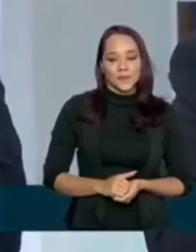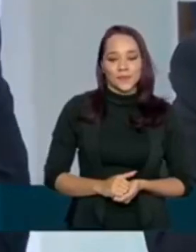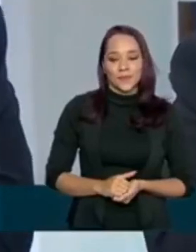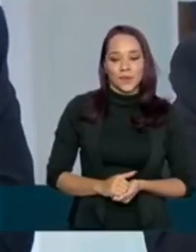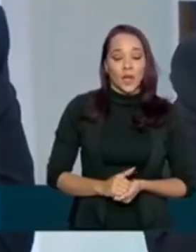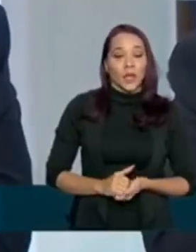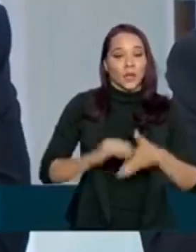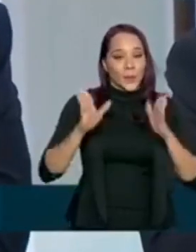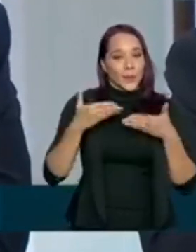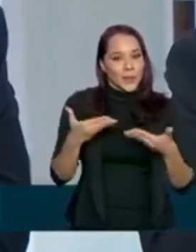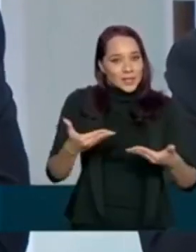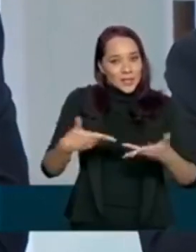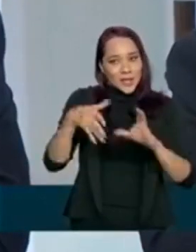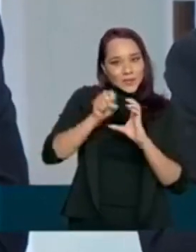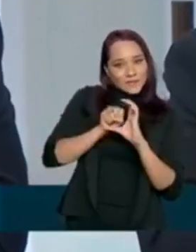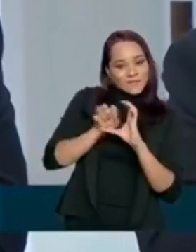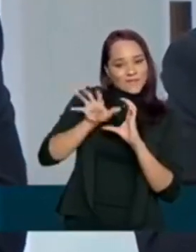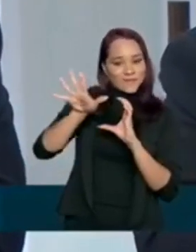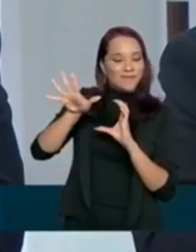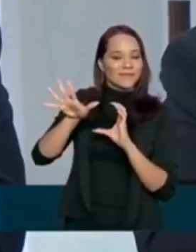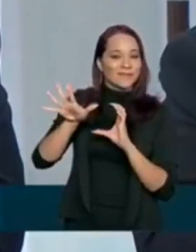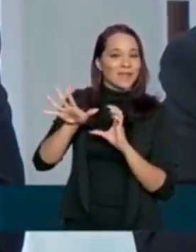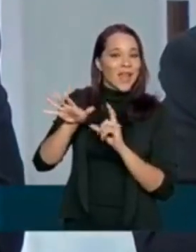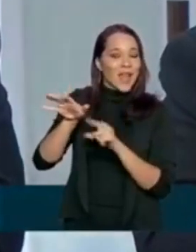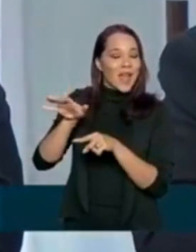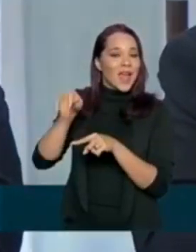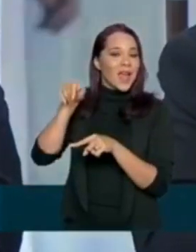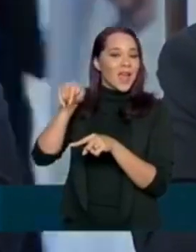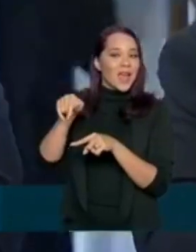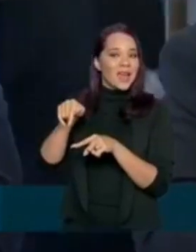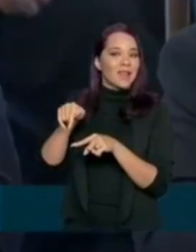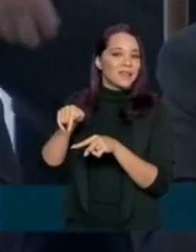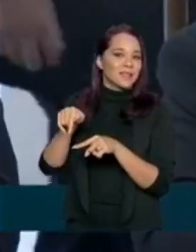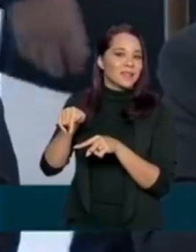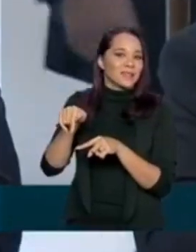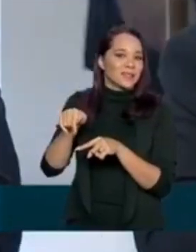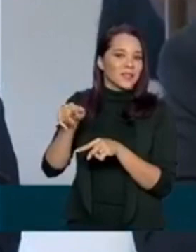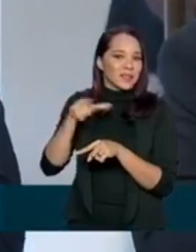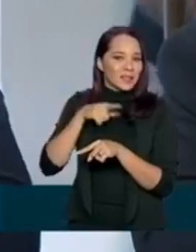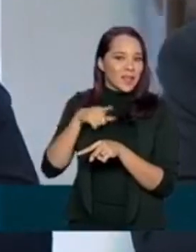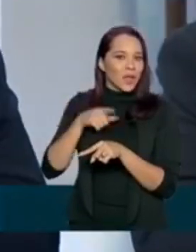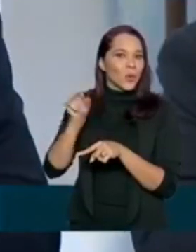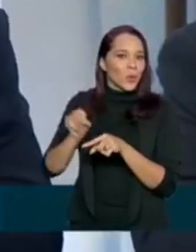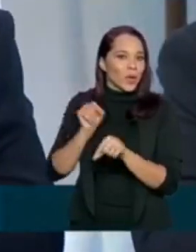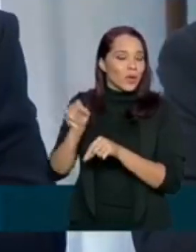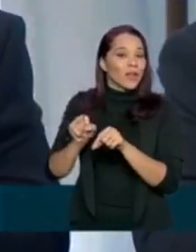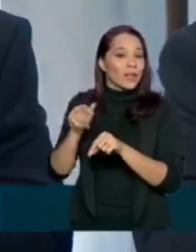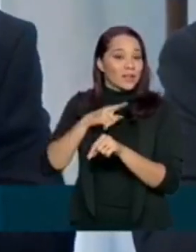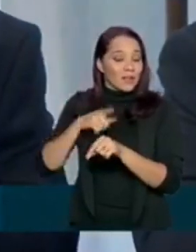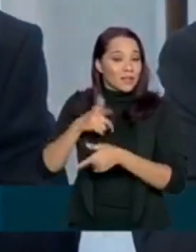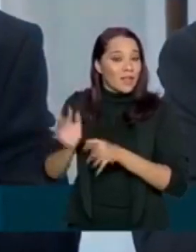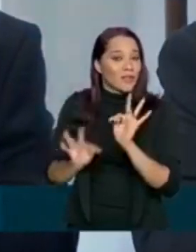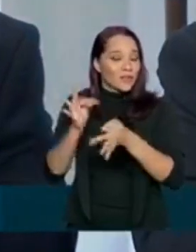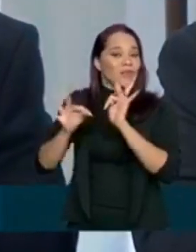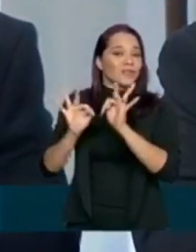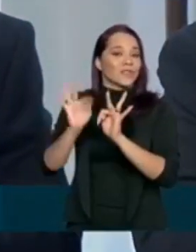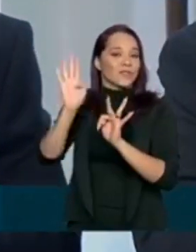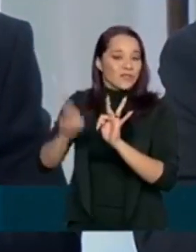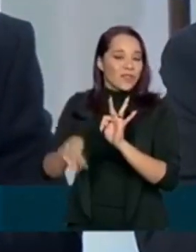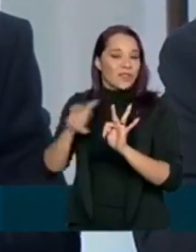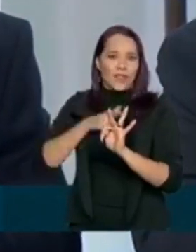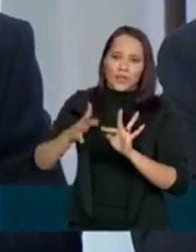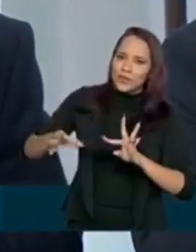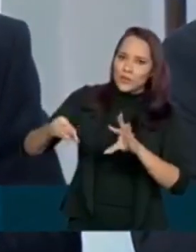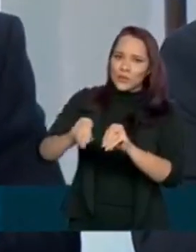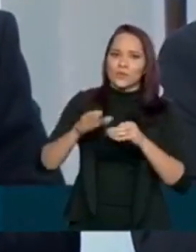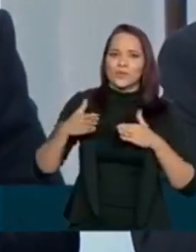e o ministério ciência tecnologia inovações e comunicações ele é pro sua transversalidade entre o tecnologia está basicamente em